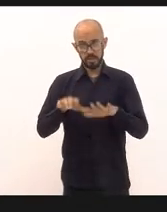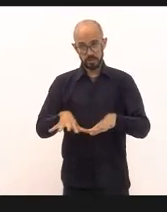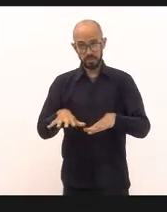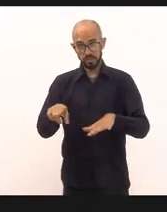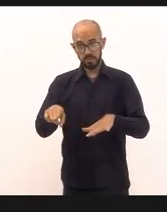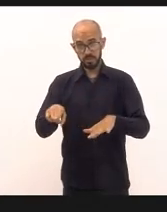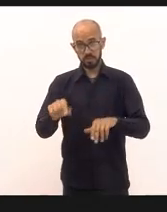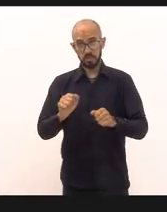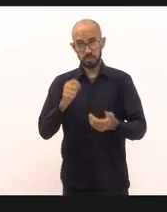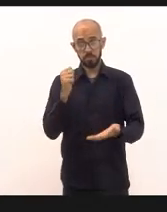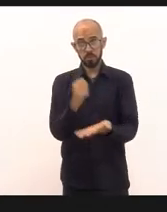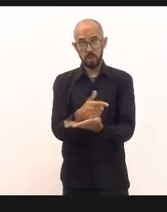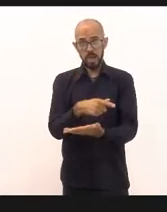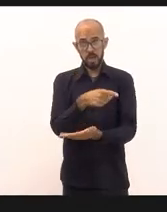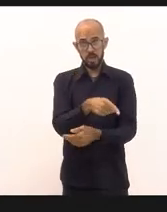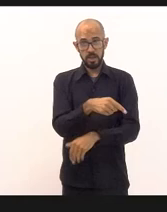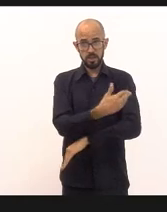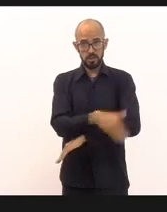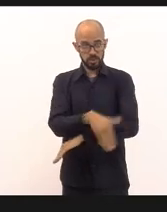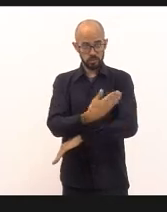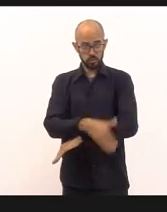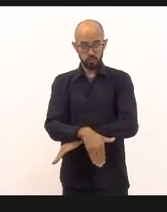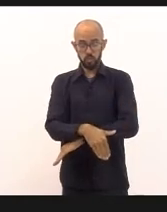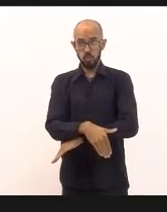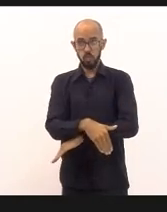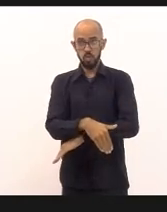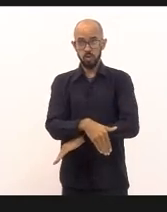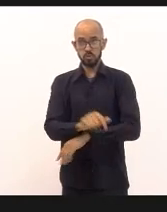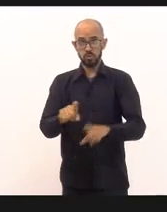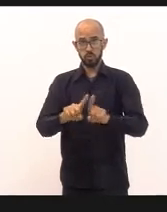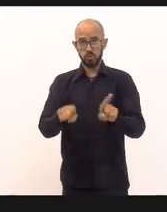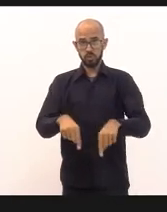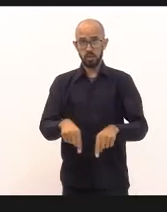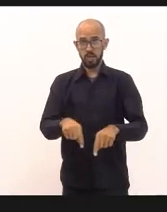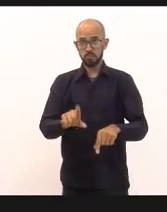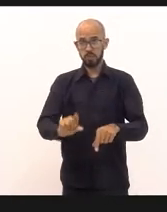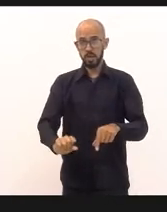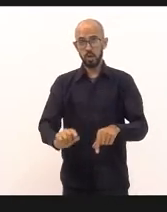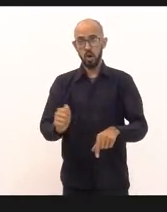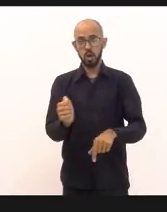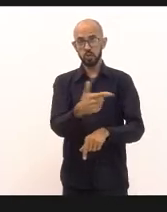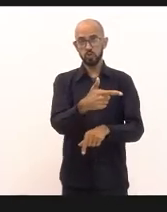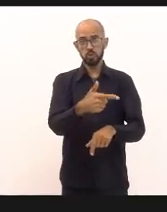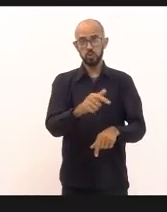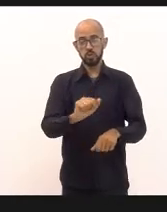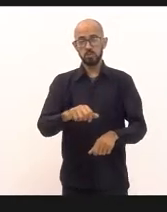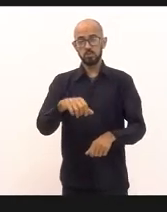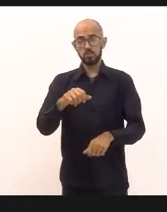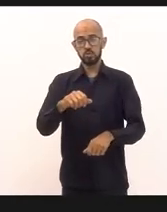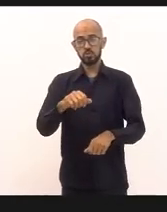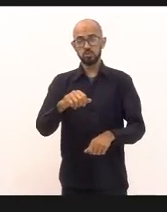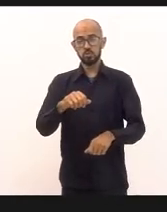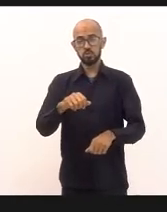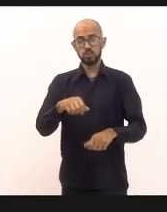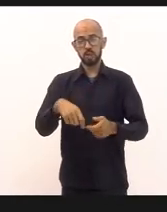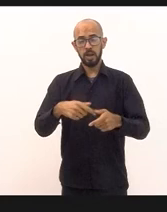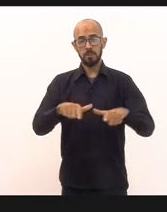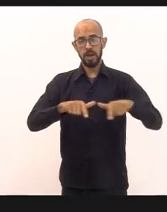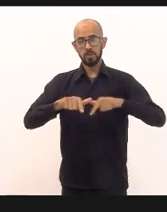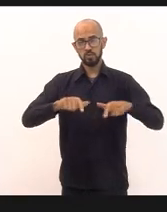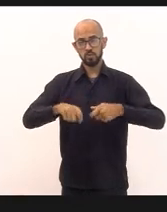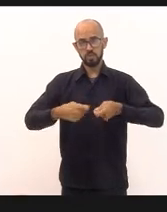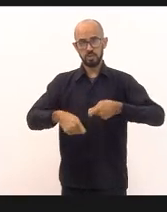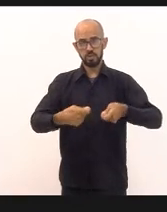rua, que são muito mais os praças, num valor muito menor para os praças do que para os oficiais. Quem faz isso é que está dividindo a polícia